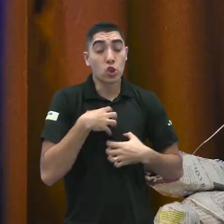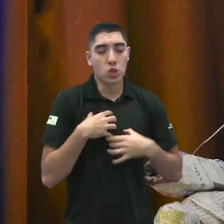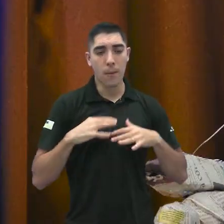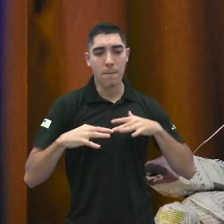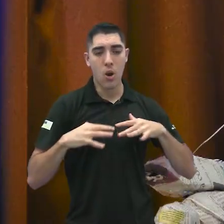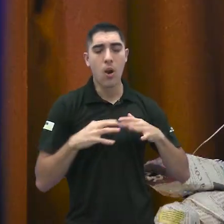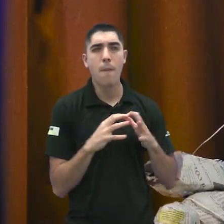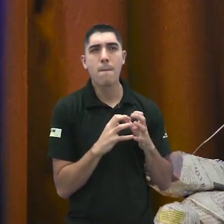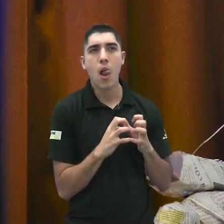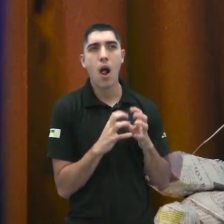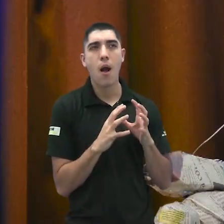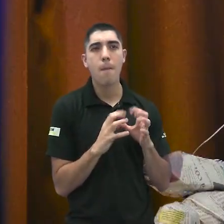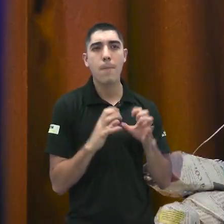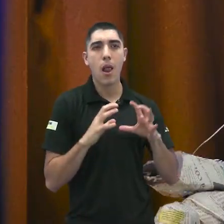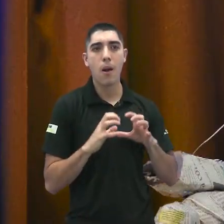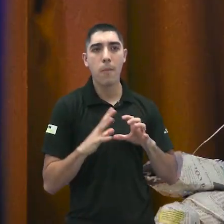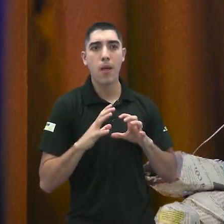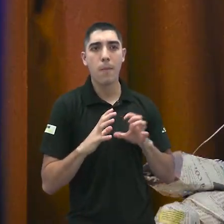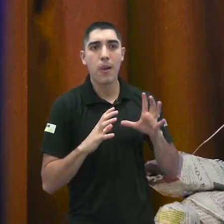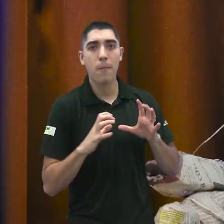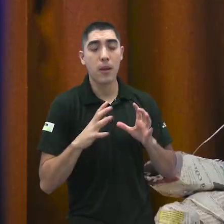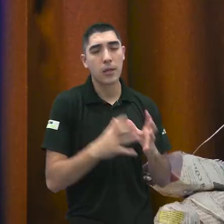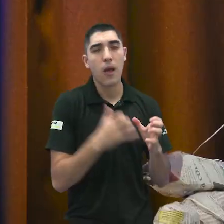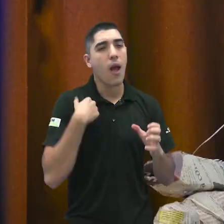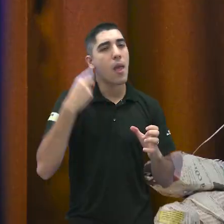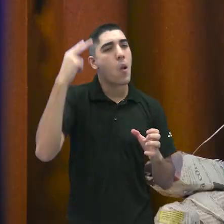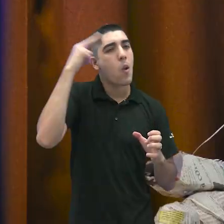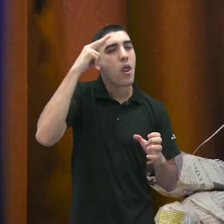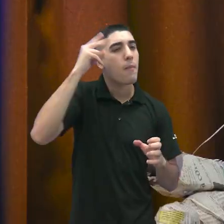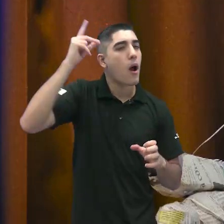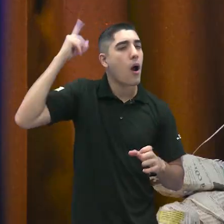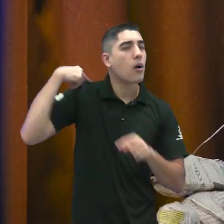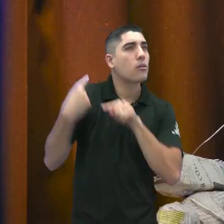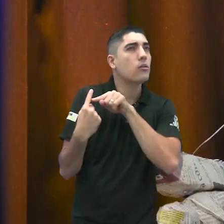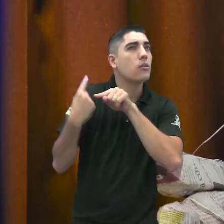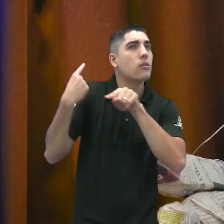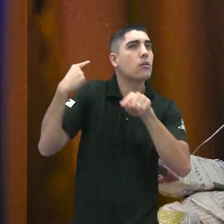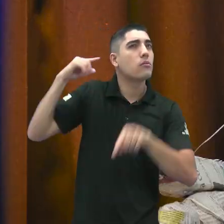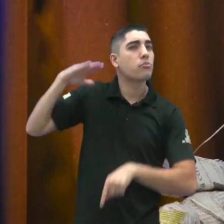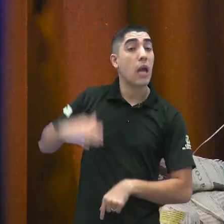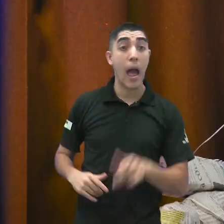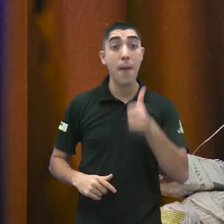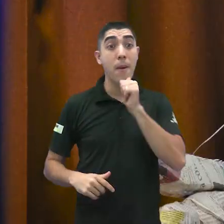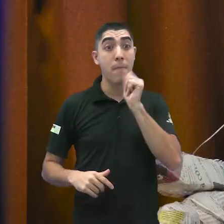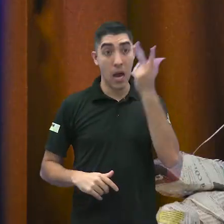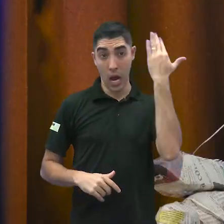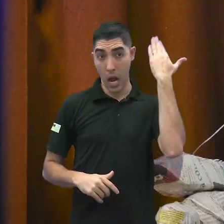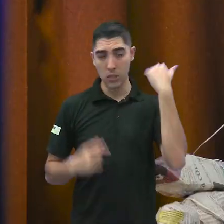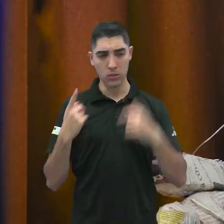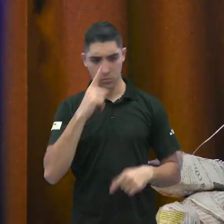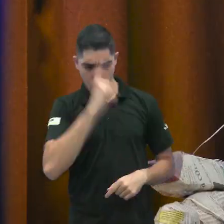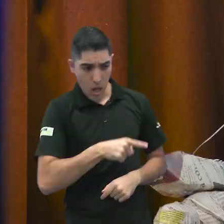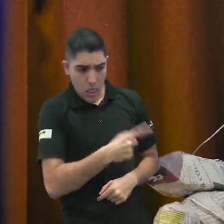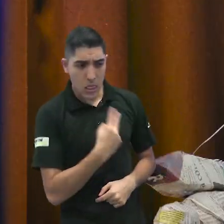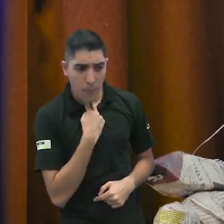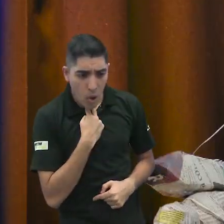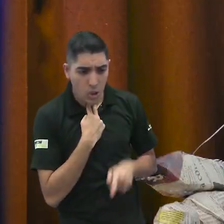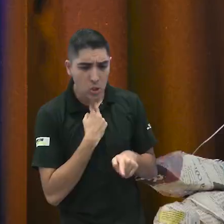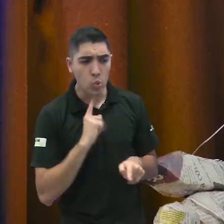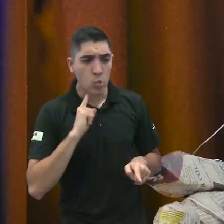infância. Muitas vezes para aqueles bloqueios, onde a mãe eu falava assim, não pode, não